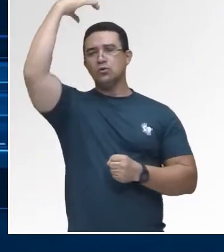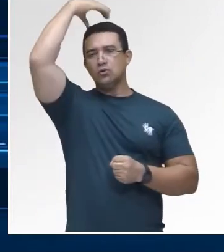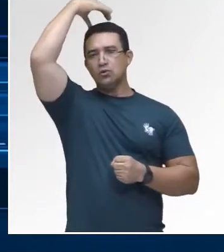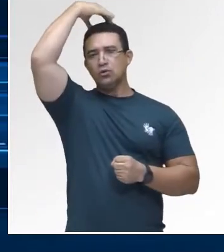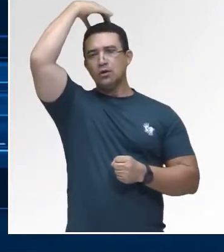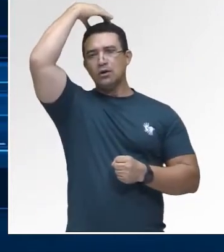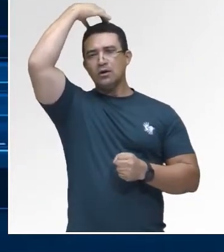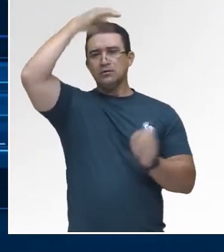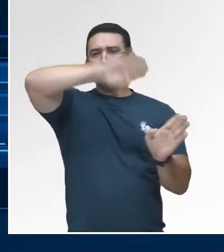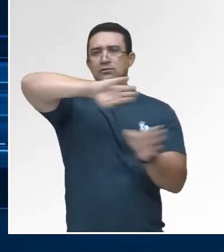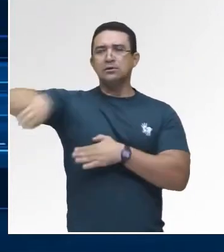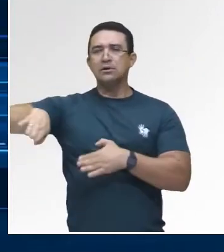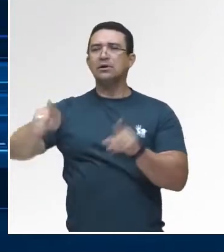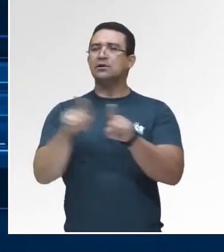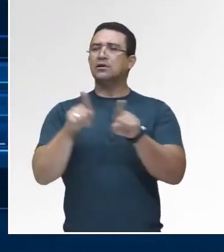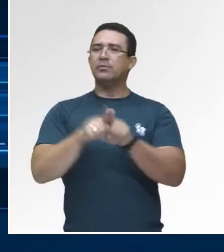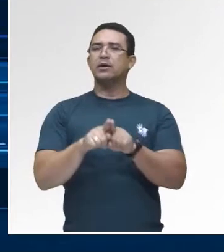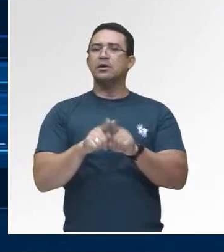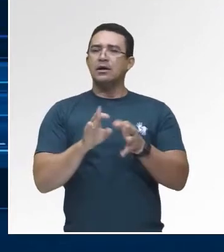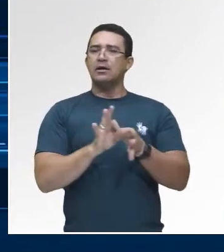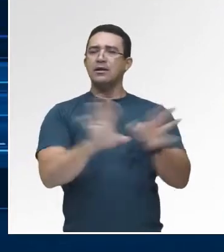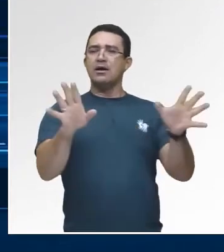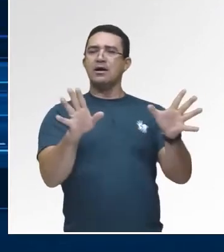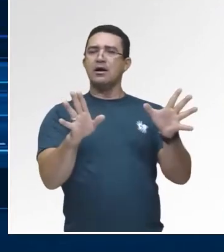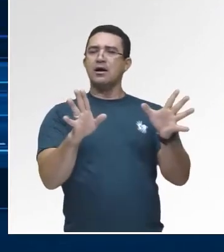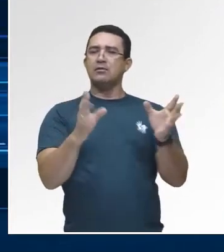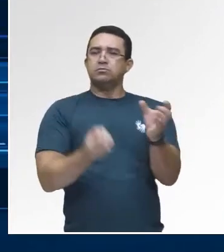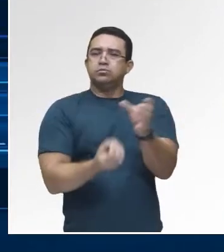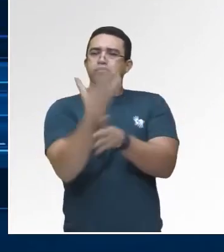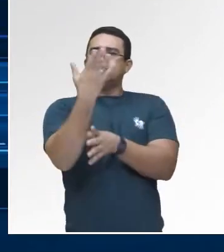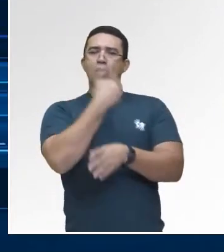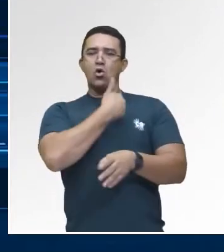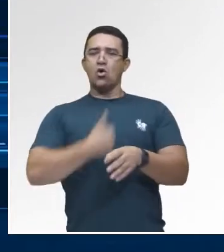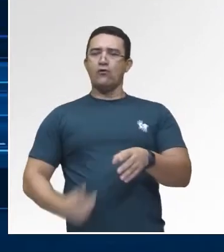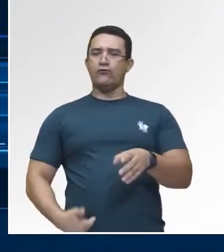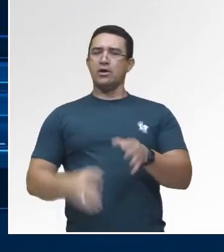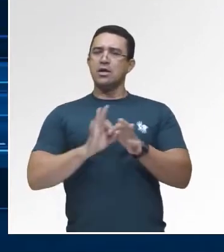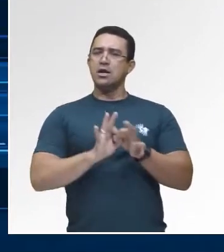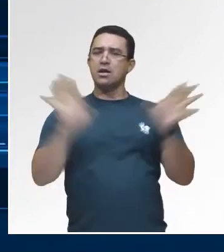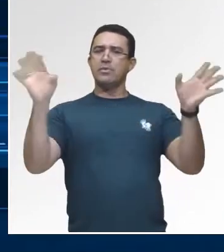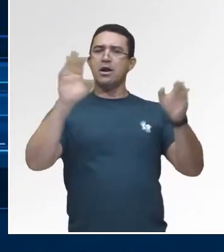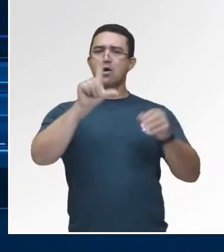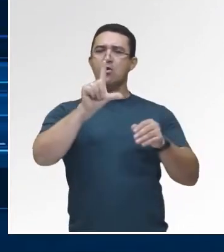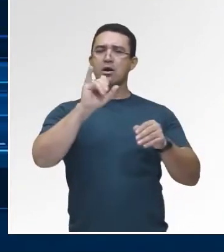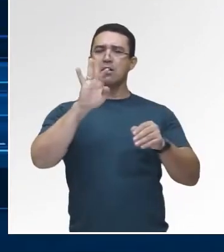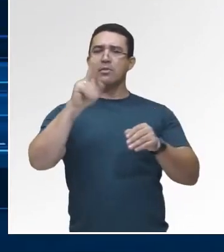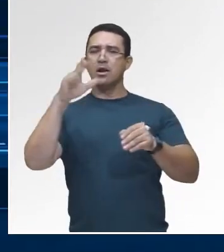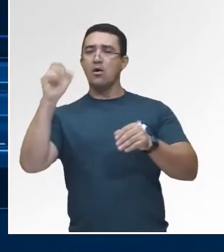de governos liberais? Então, essa é uma das características do pensamento